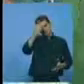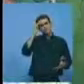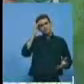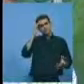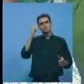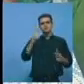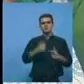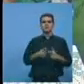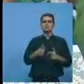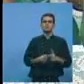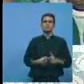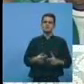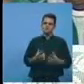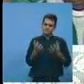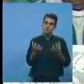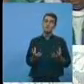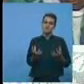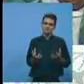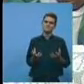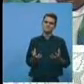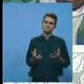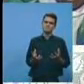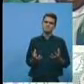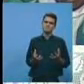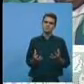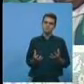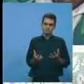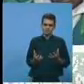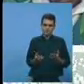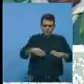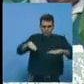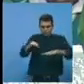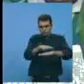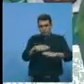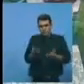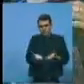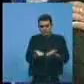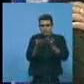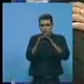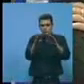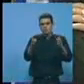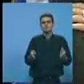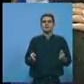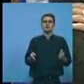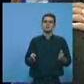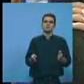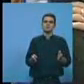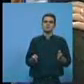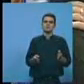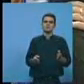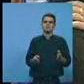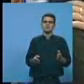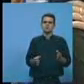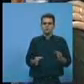É por isso que eu quero colocar acima desse altar o projeto Dai-me Almas desse mês. No dia em que celebramos